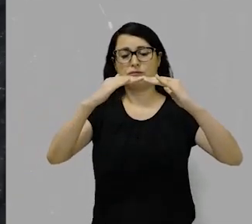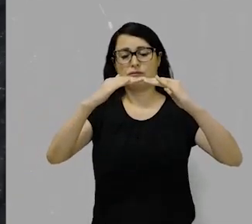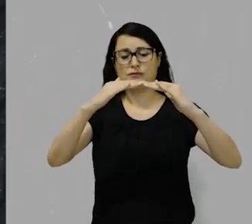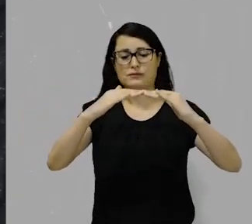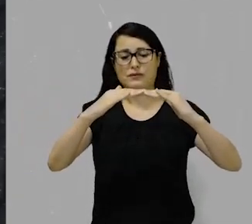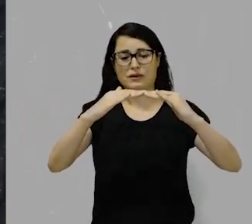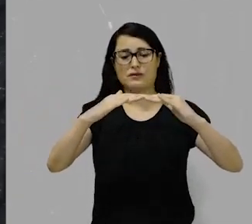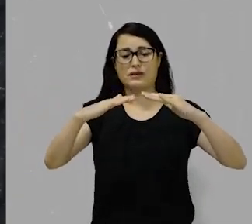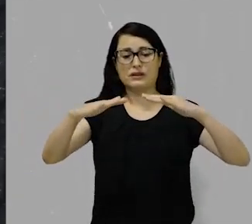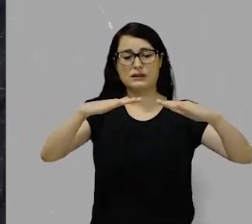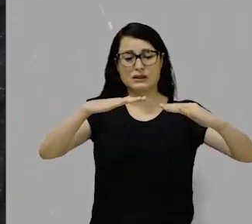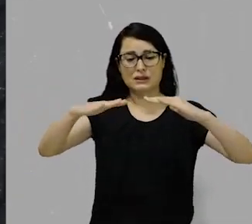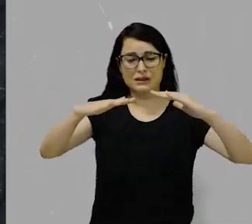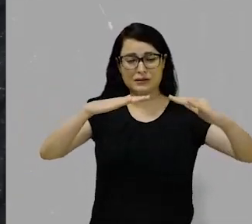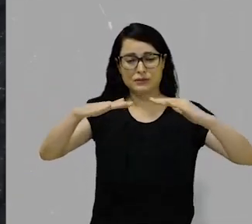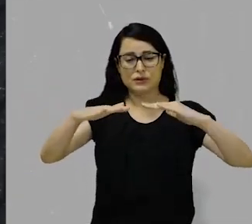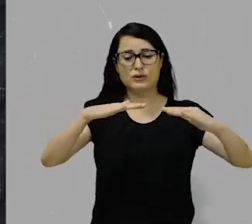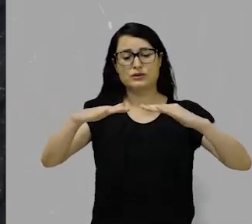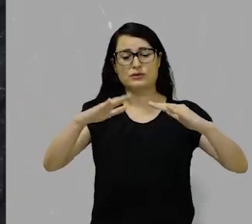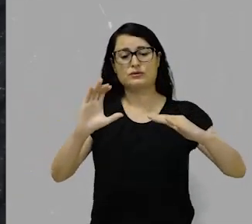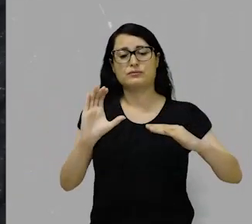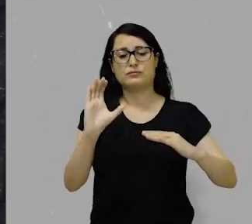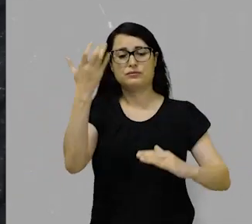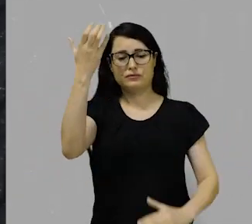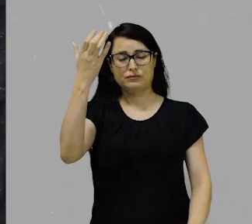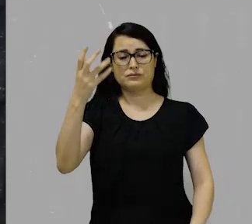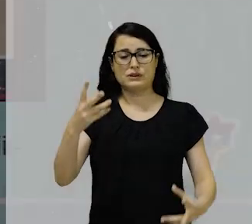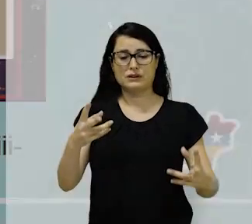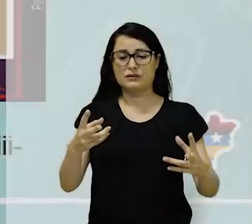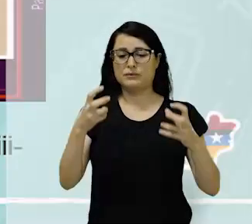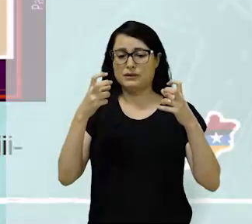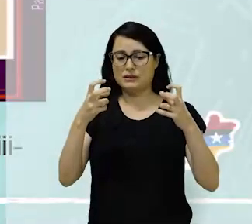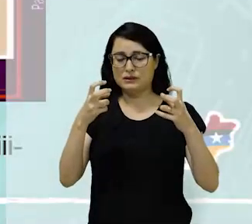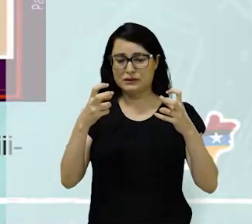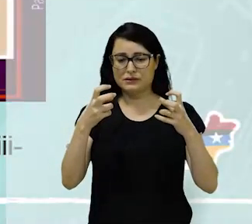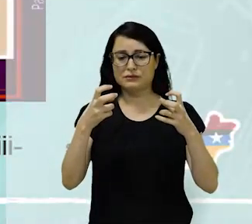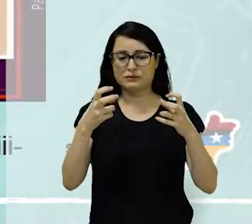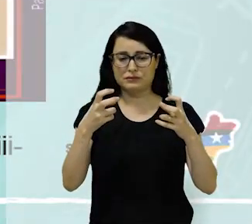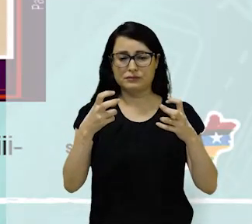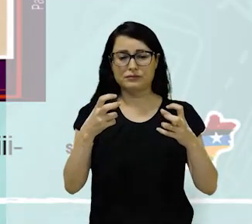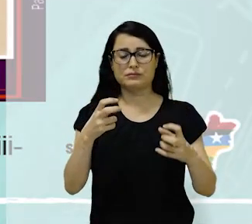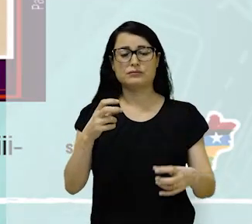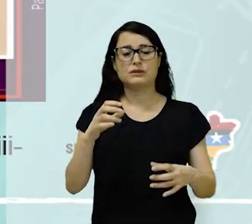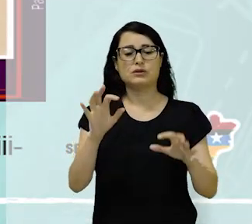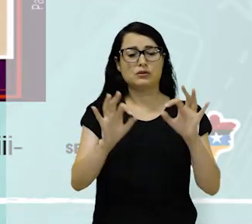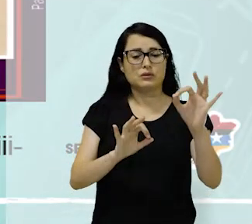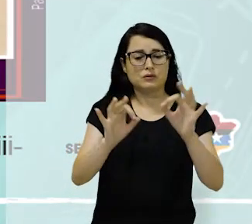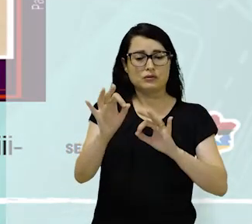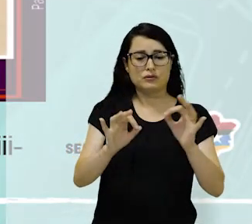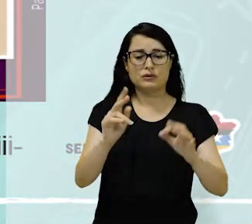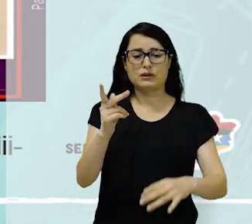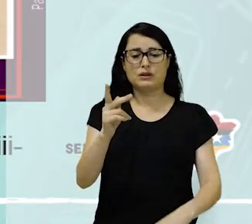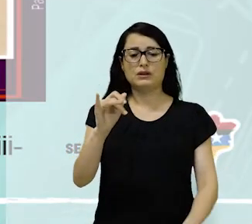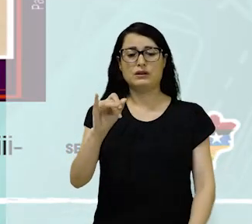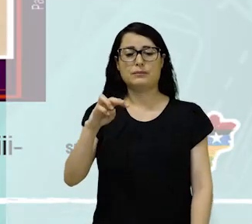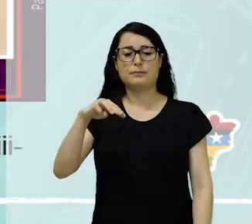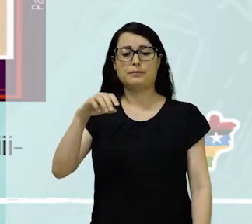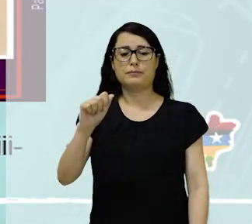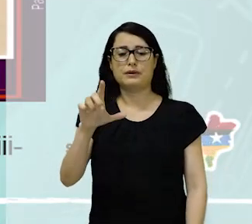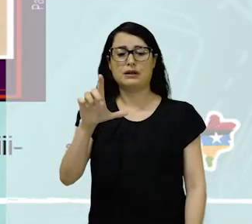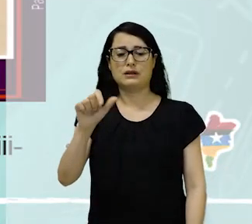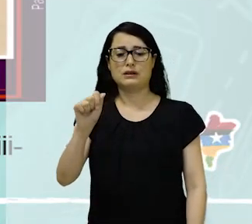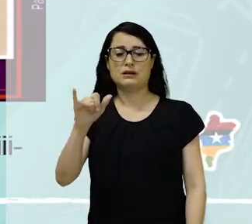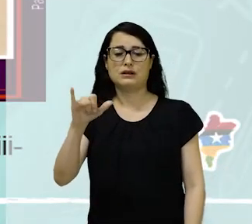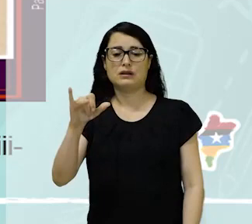aí? Terremotos, né, galera? Então a gente vai perceber que, por exemplo, a formação da Cordilheira do Himalaia, duas placas tectônicas que